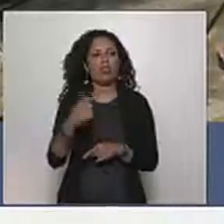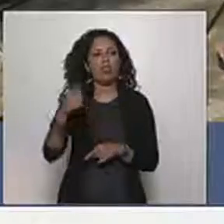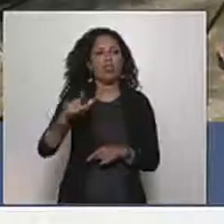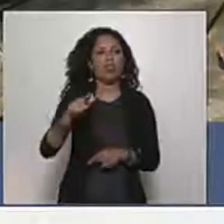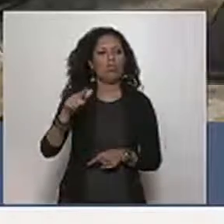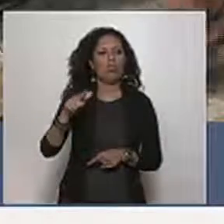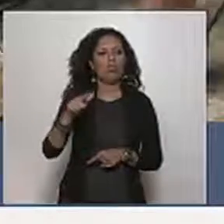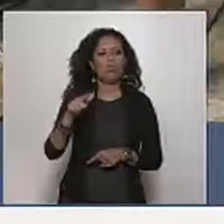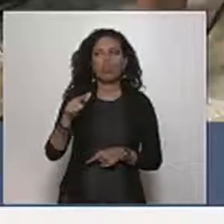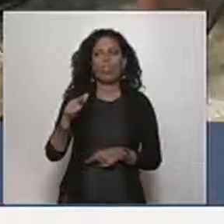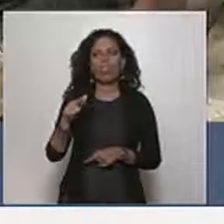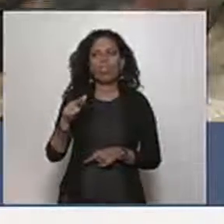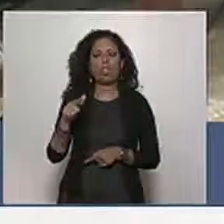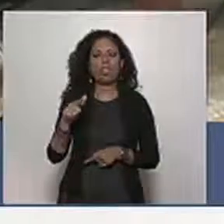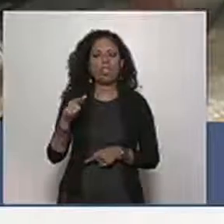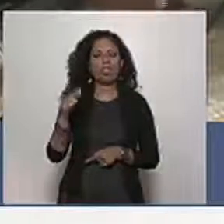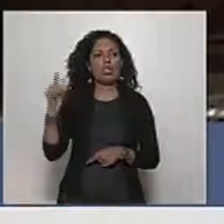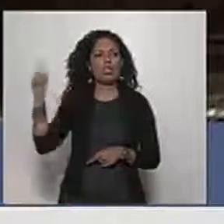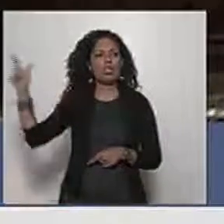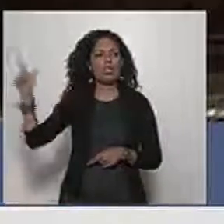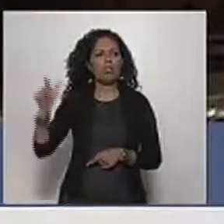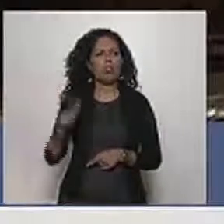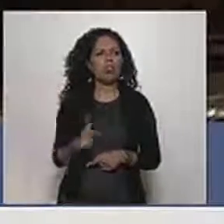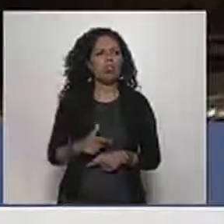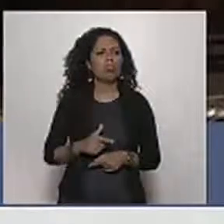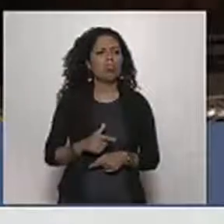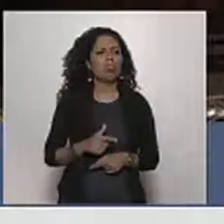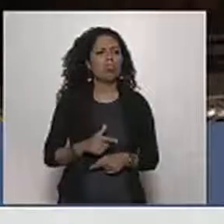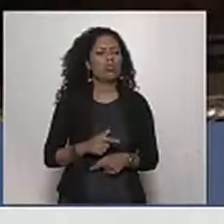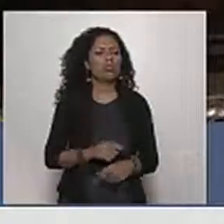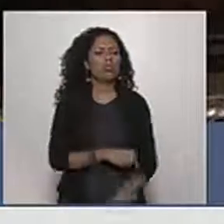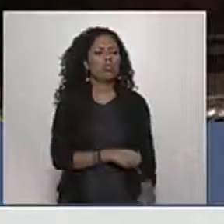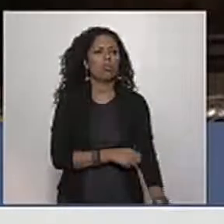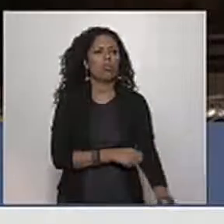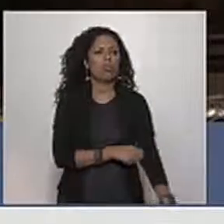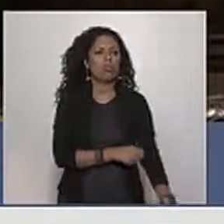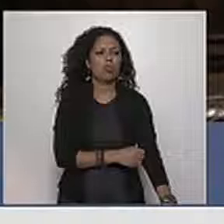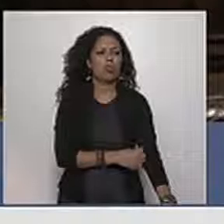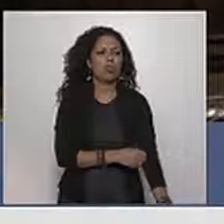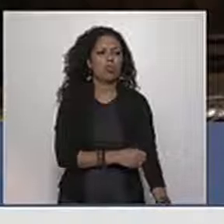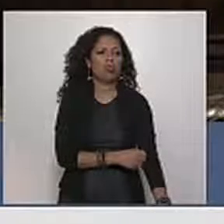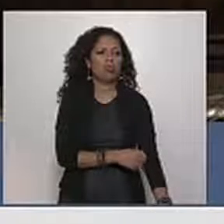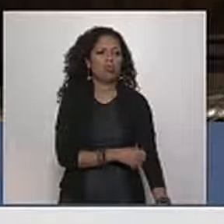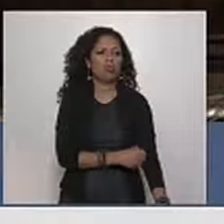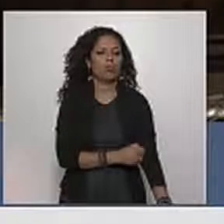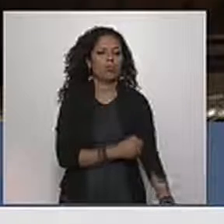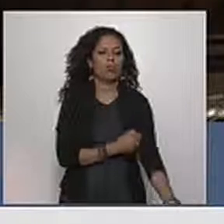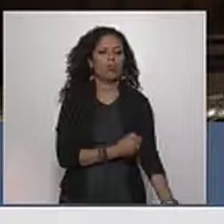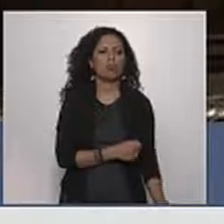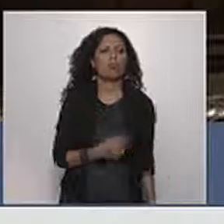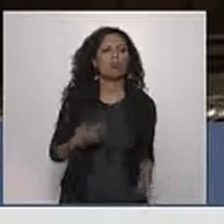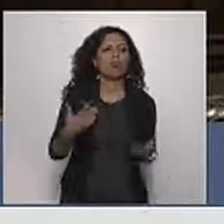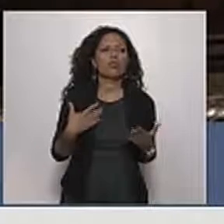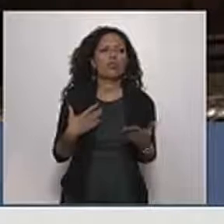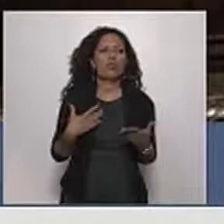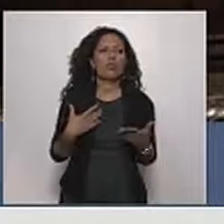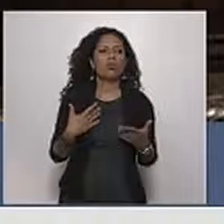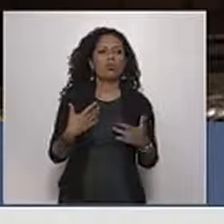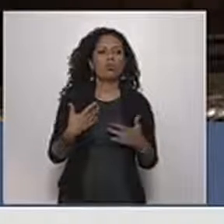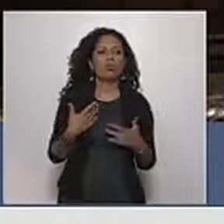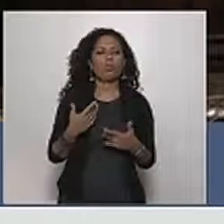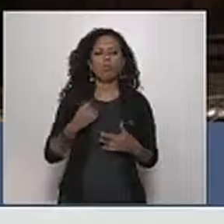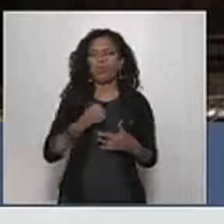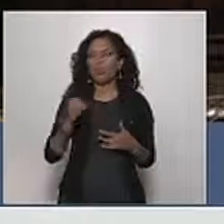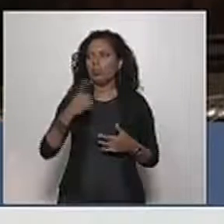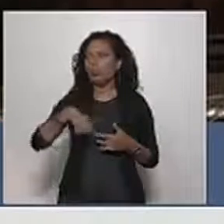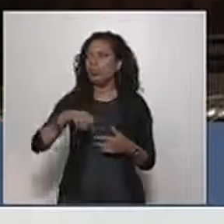pela parte, deputada Dani. Desculpa. Para concluir, deputada Renata, por conta do tempo regimental, 18h30. Então, assim, não